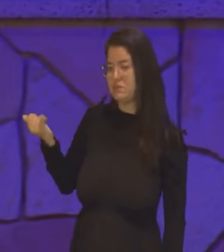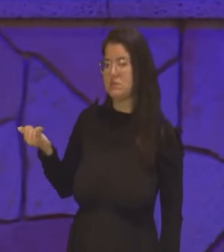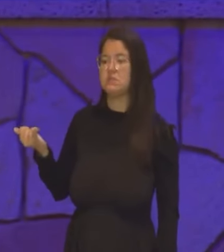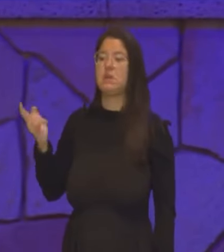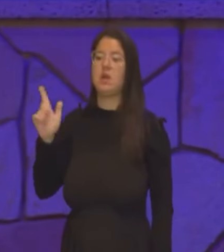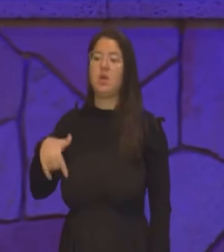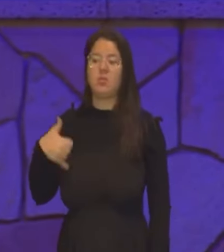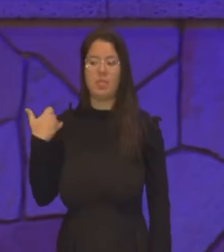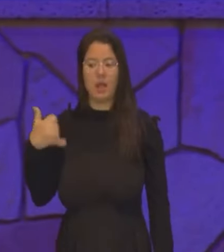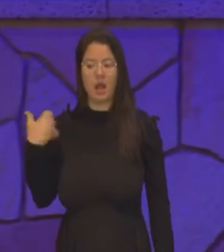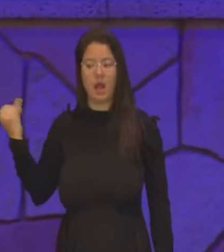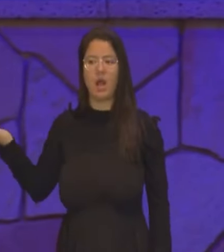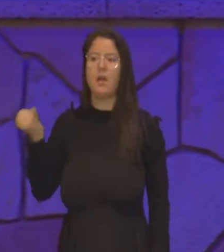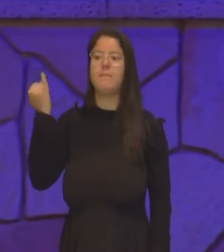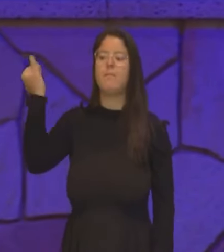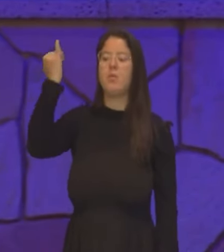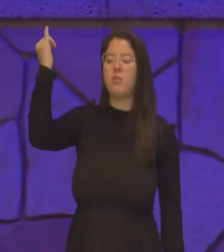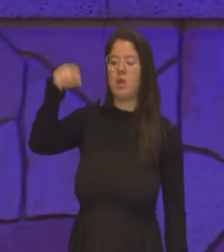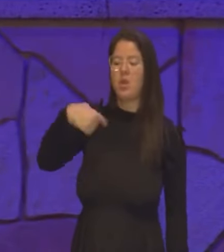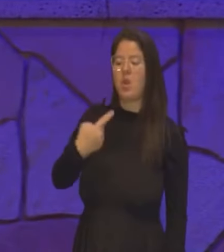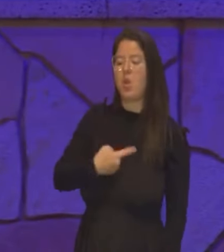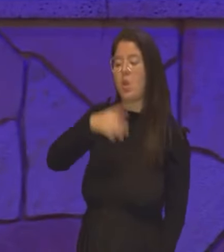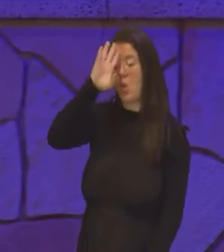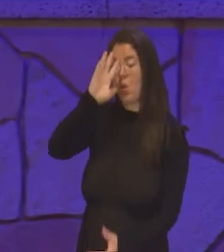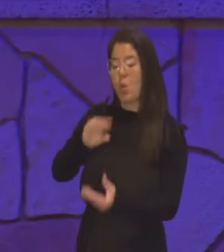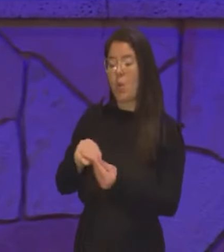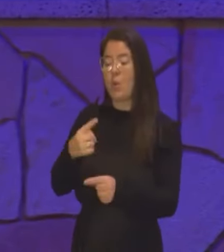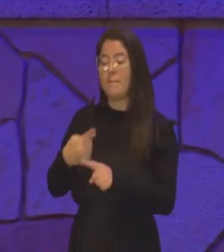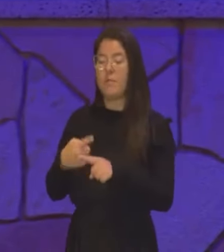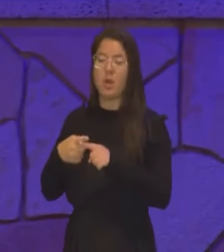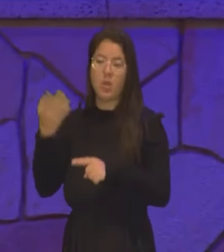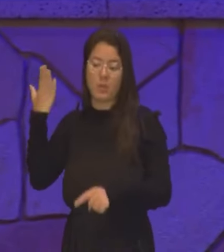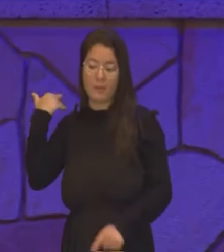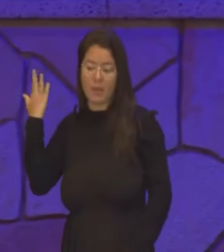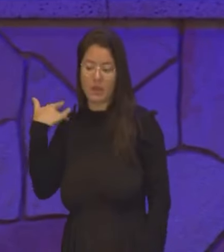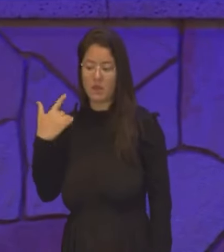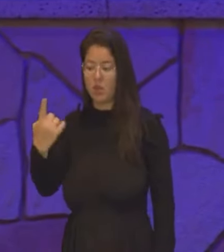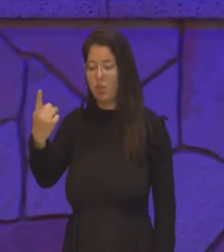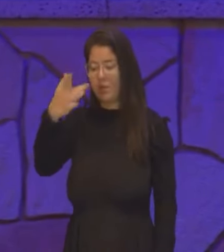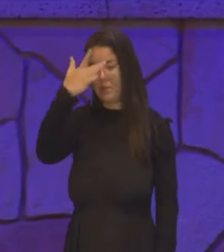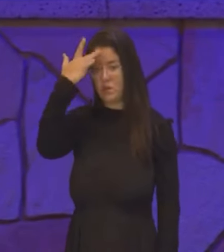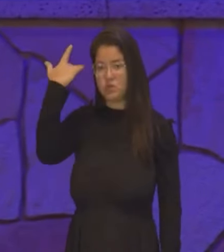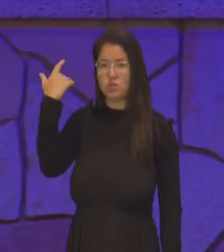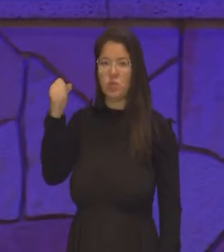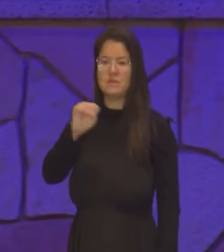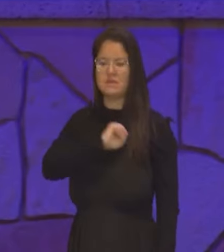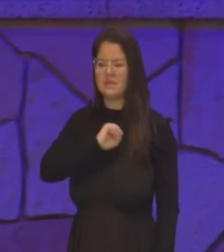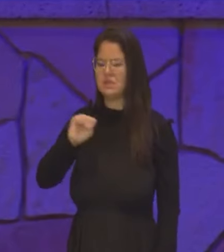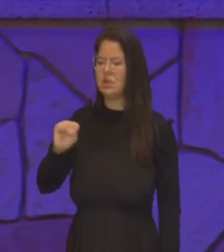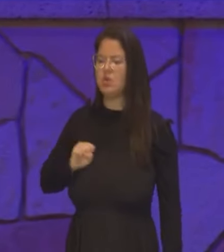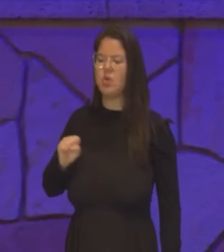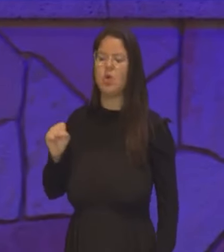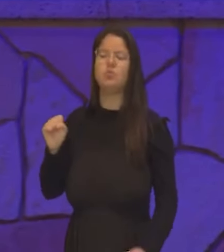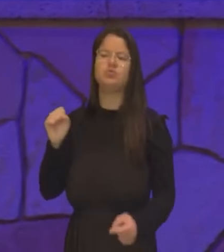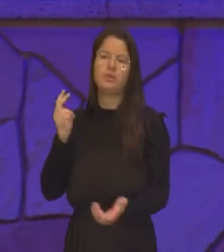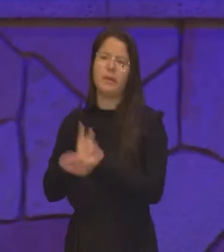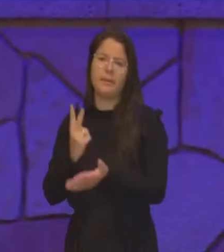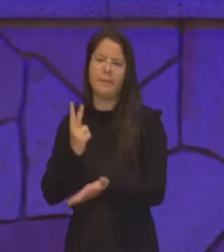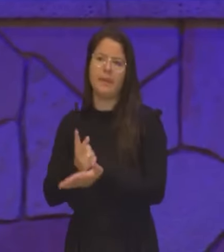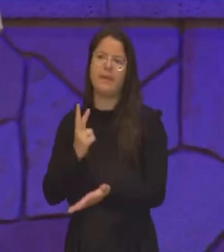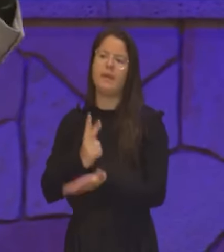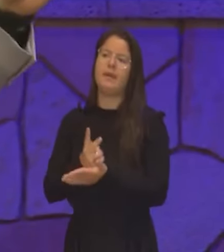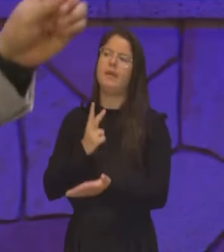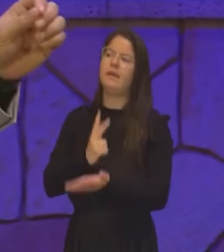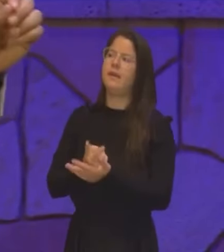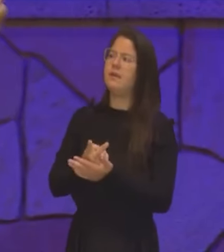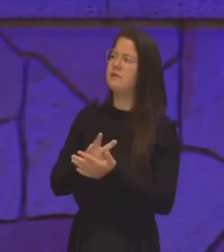Essa idade é importante para a gente compreender, porque naqueles dias um sacerdote, ele poderia, mesmo que consagrado